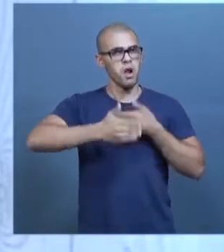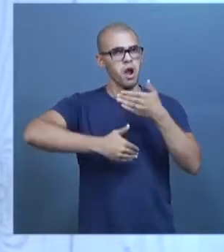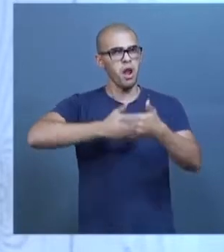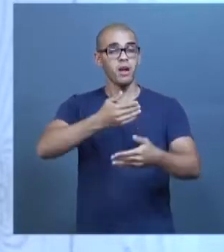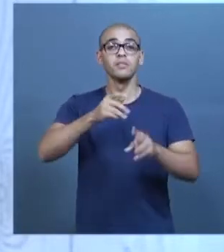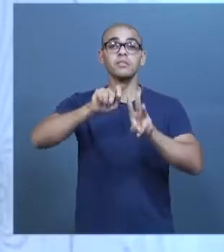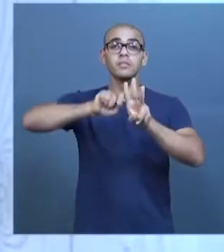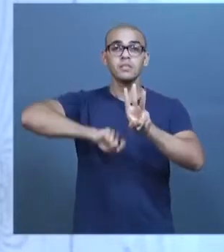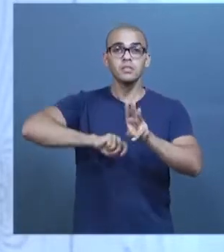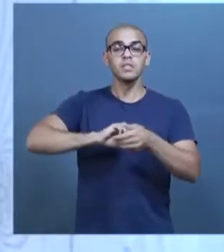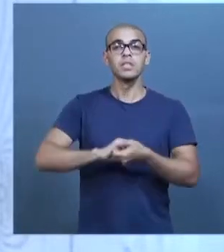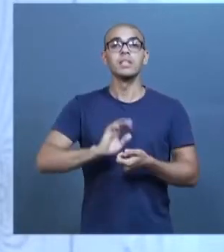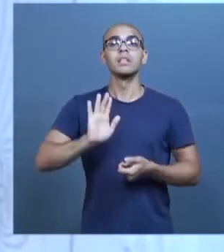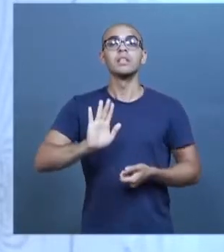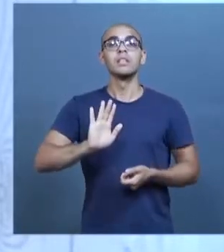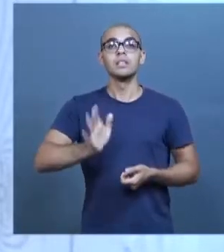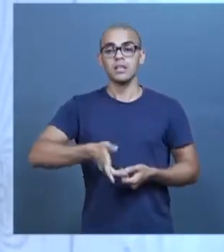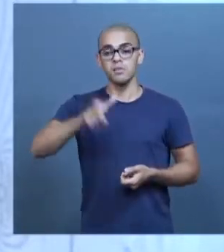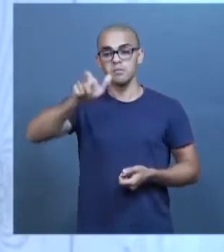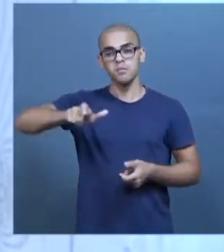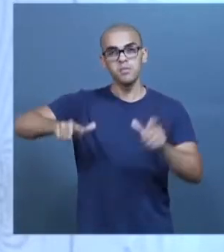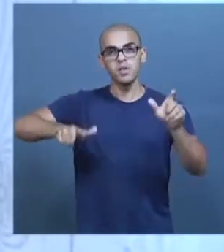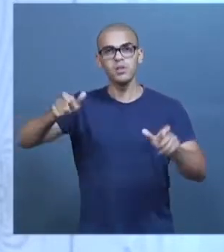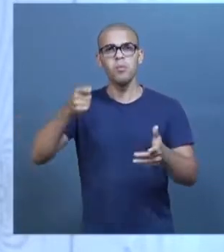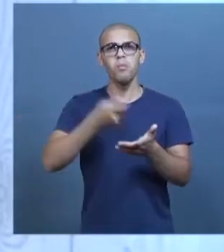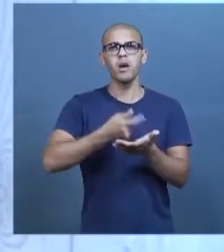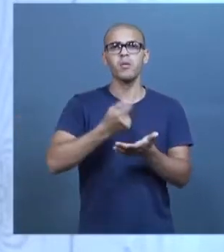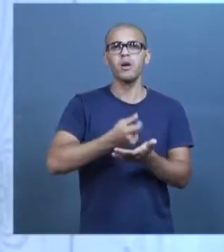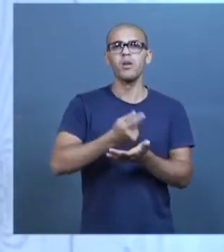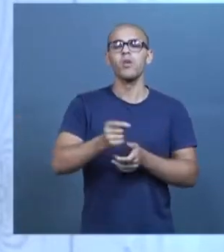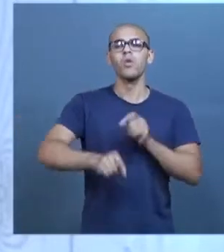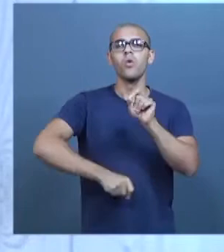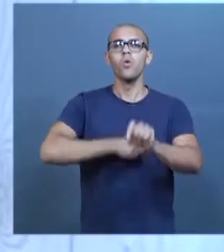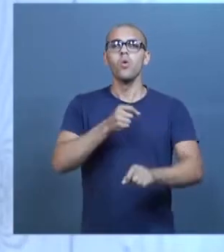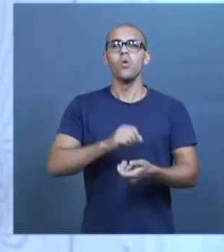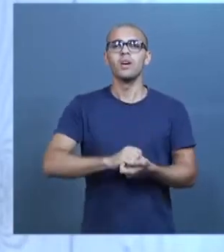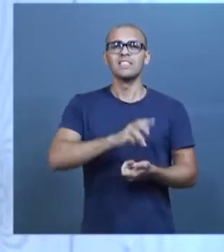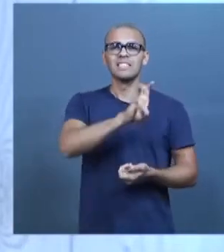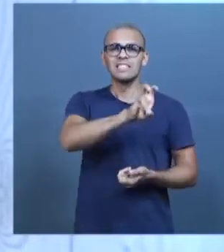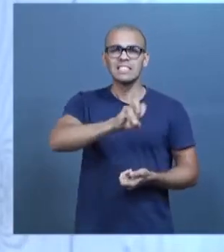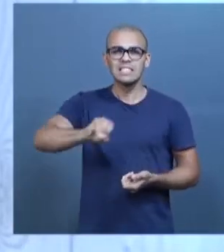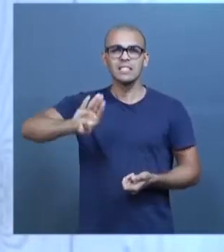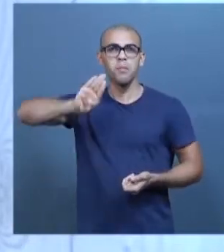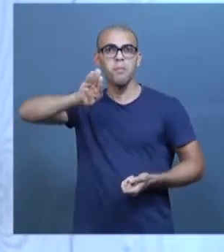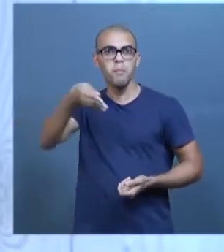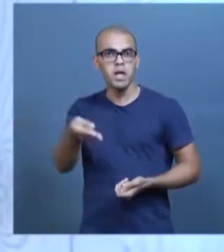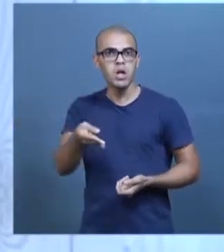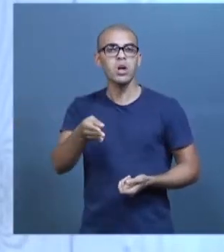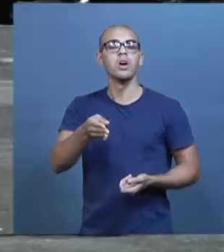em impostos. Mas será que a população está de olho em quais são esses tributos e no valor deles?